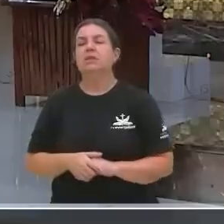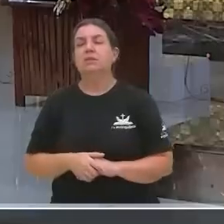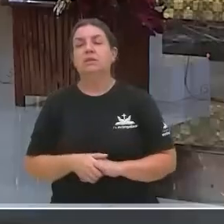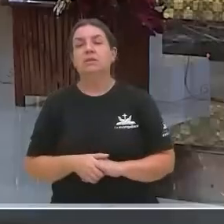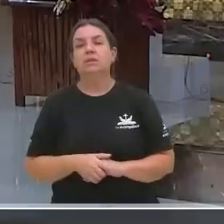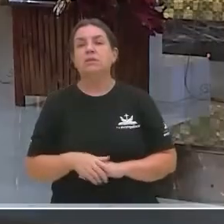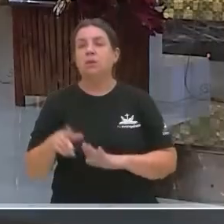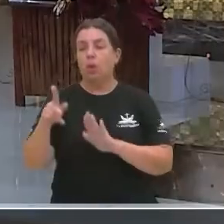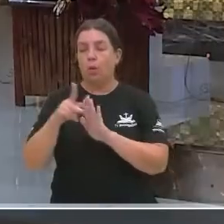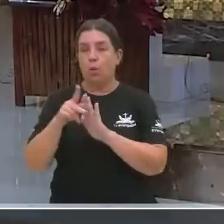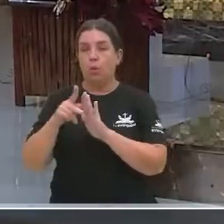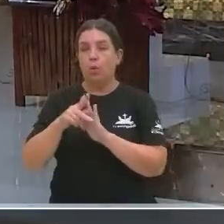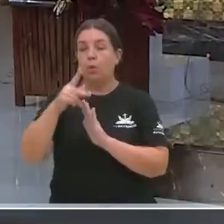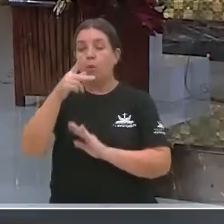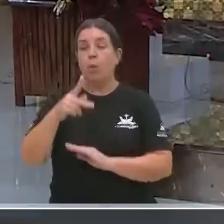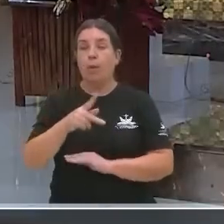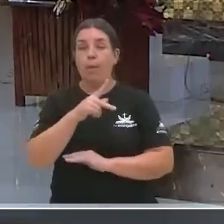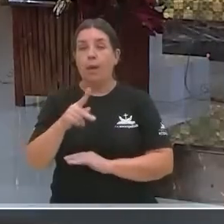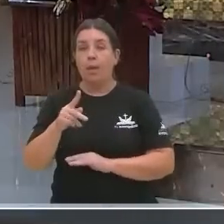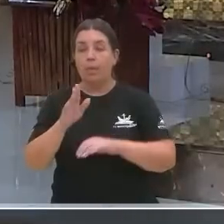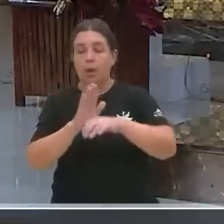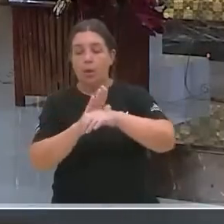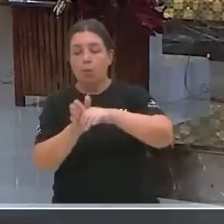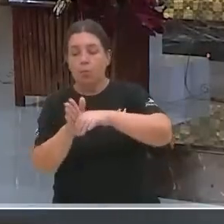o próprio Papa enterrou